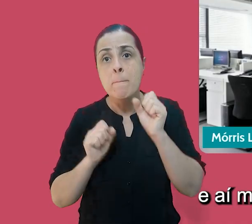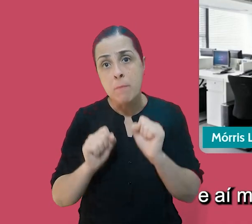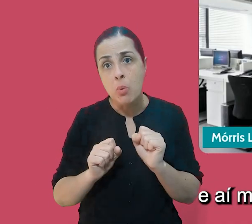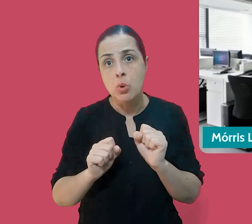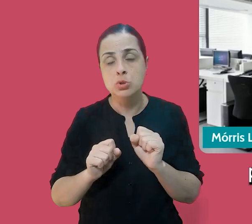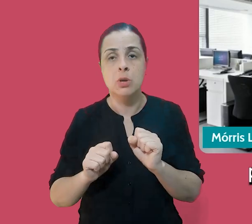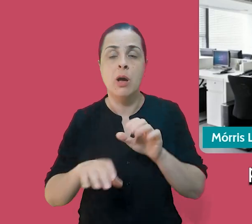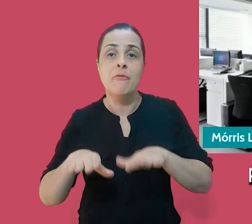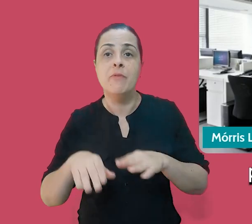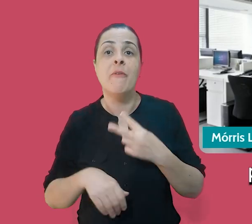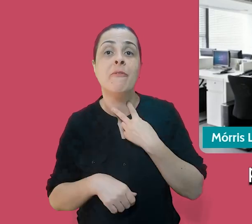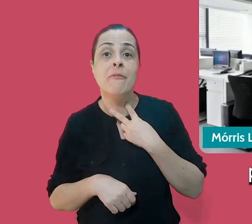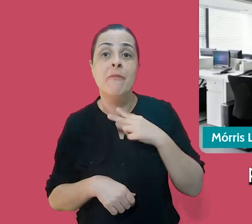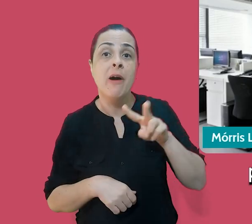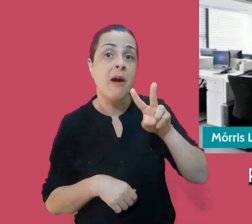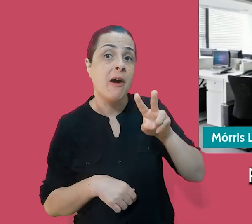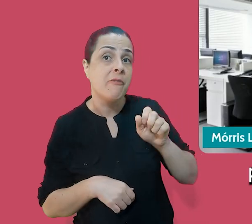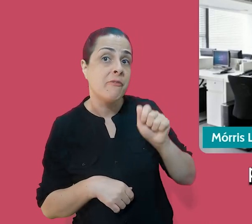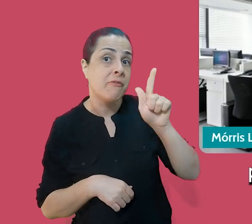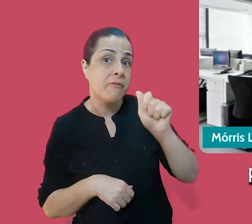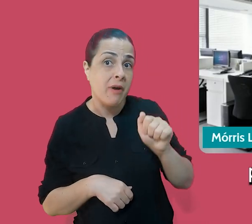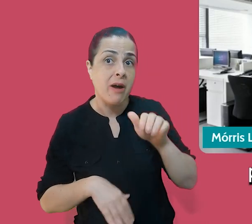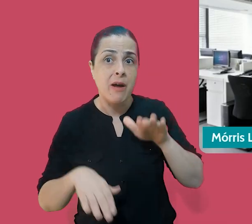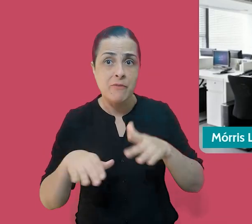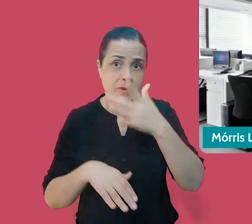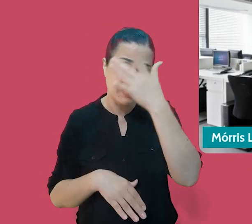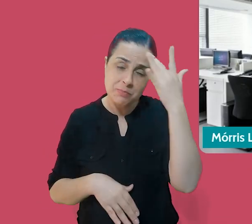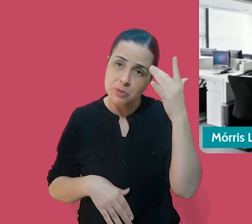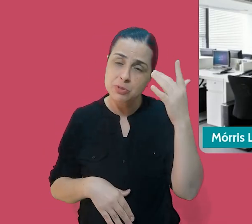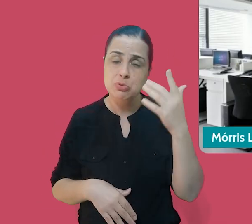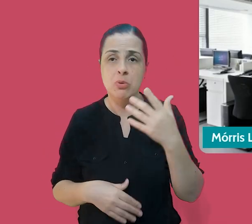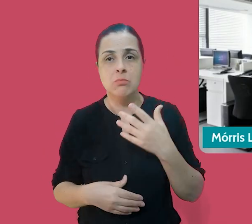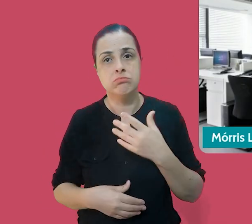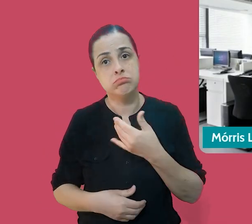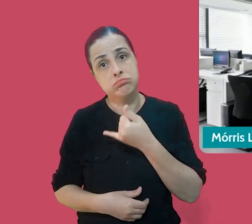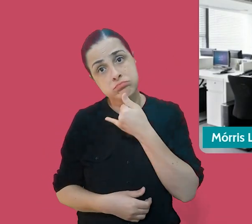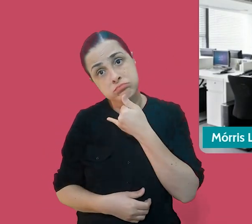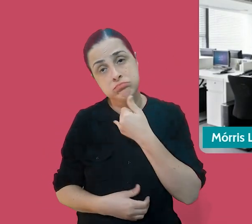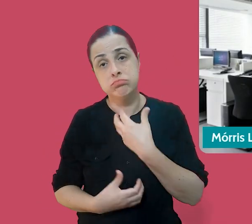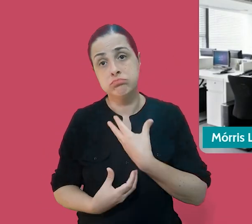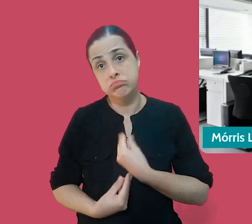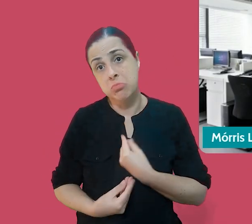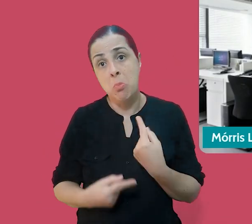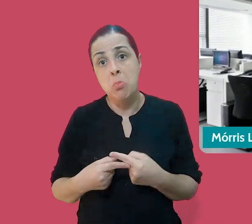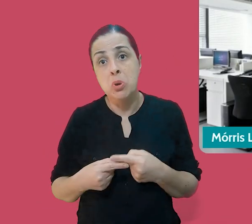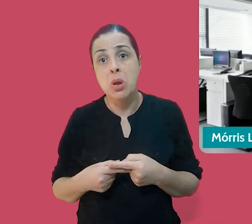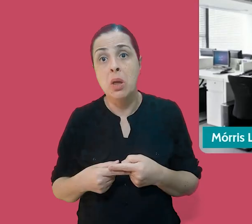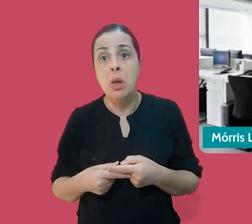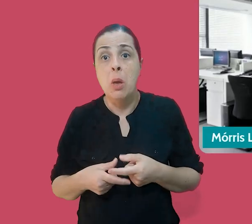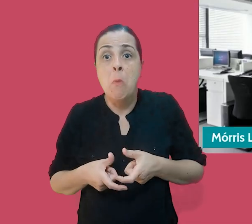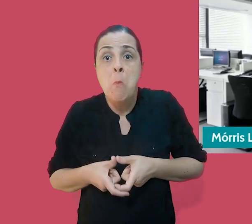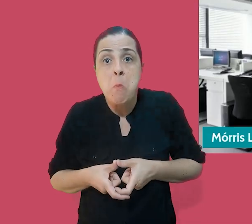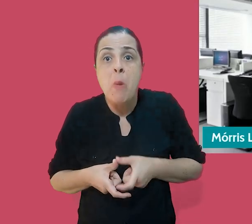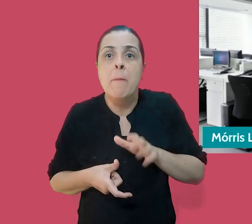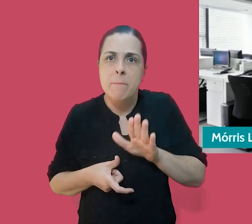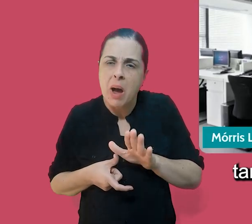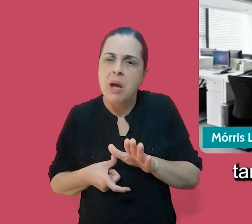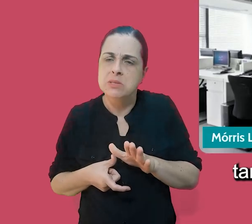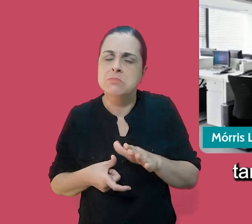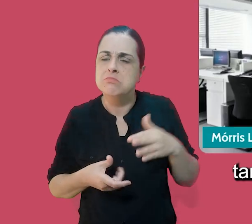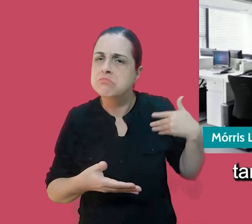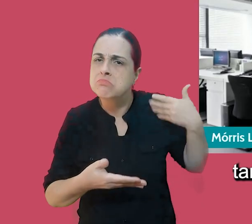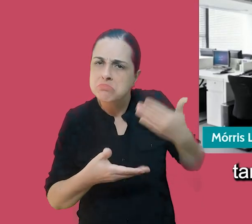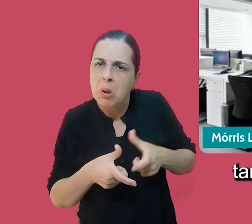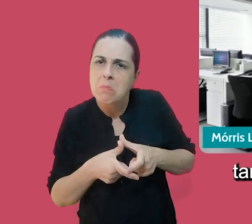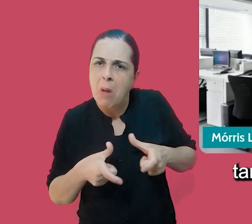se frustrando, porque ainda são poucas as vagas específicas para 50 mais, apesar de estar crescendo, mas ela vai ver